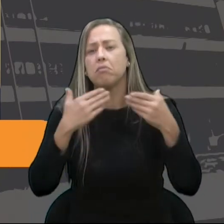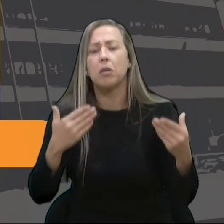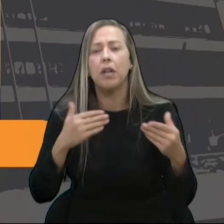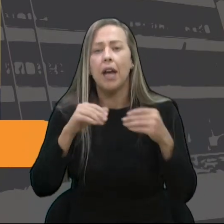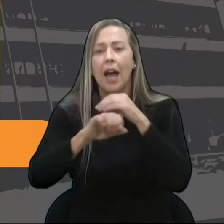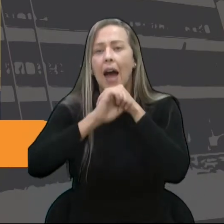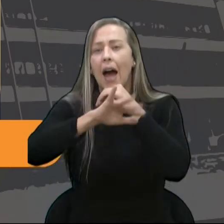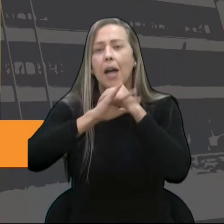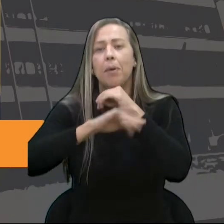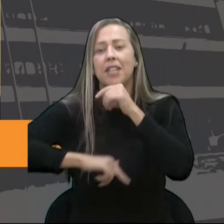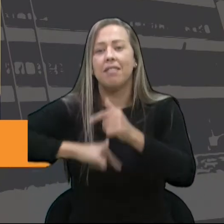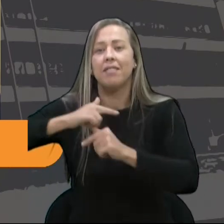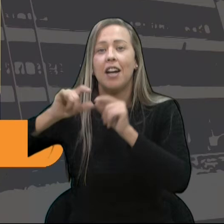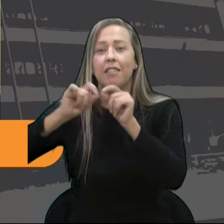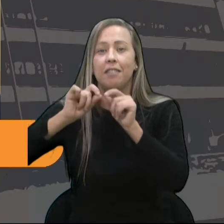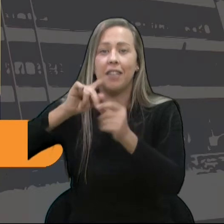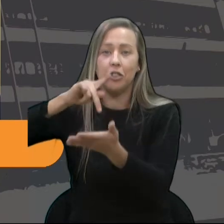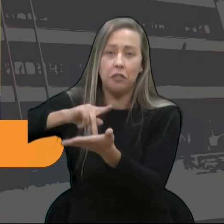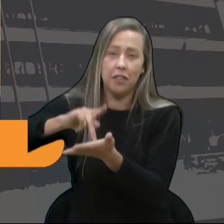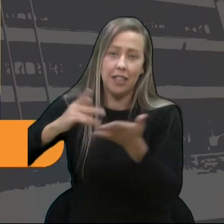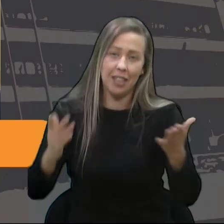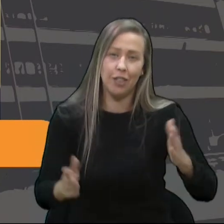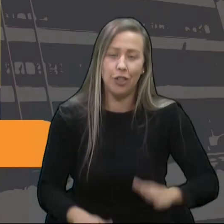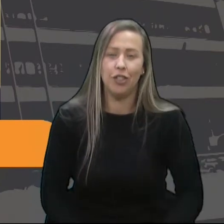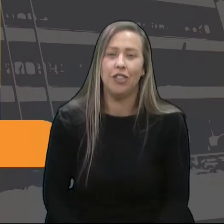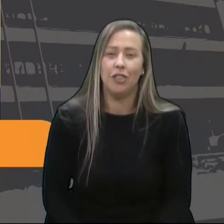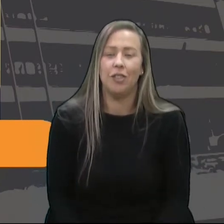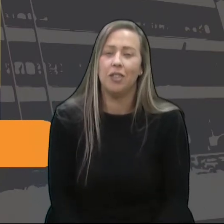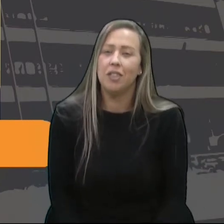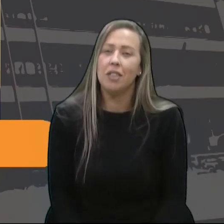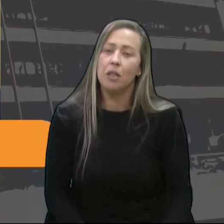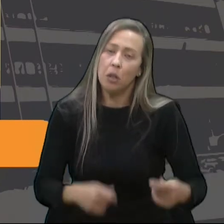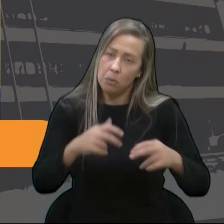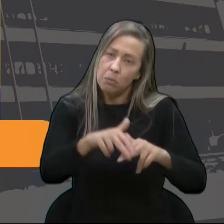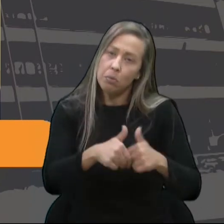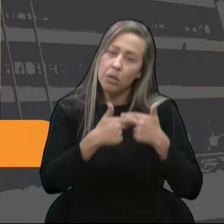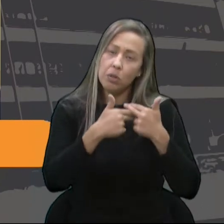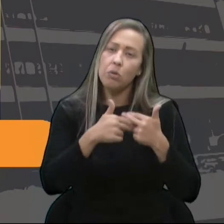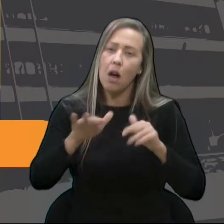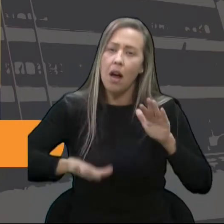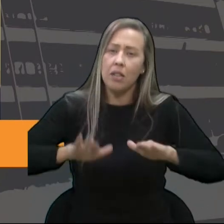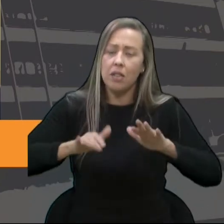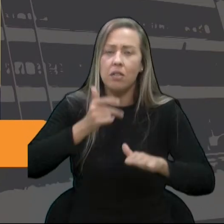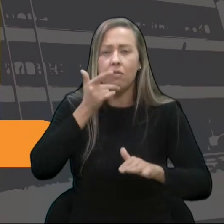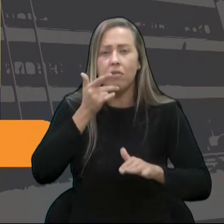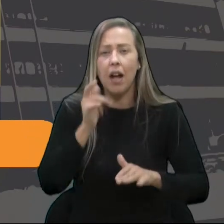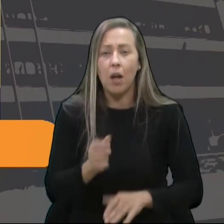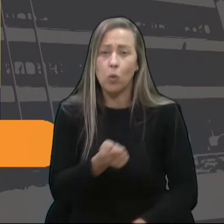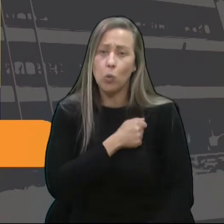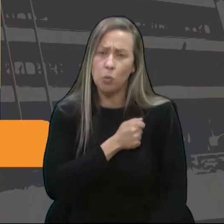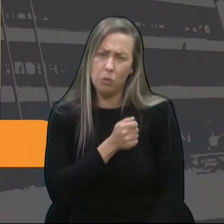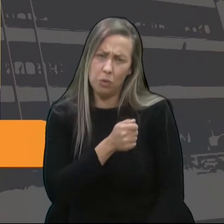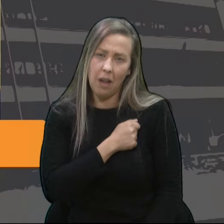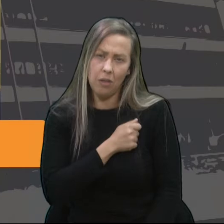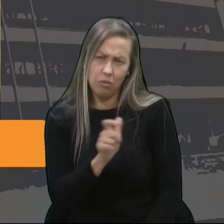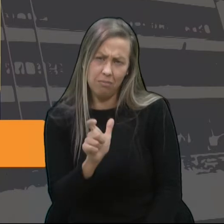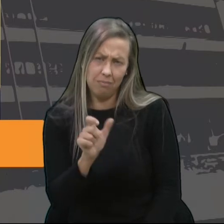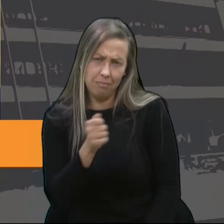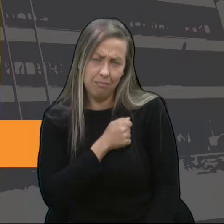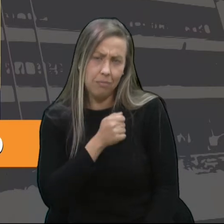imprensa desenvolve. Acho que deve haver, e aí talvez a palavra seja humildade, deve